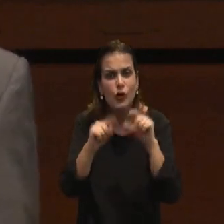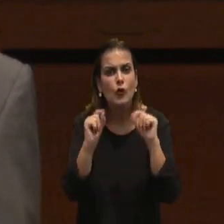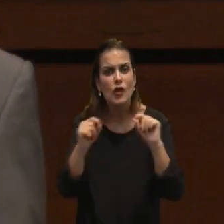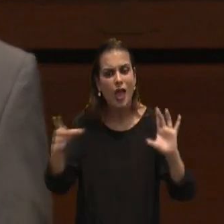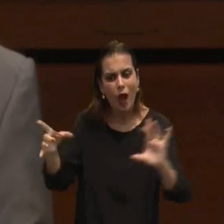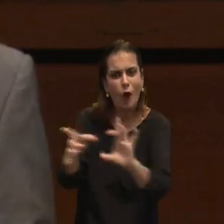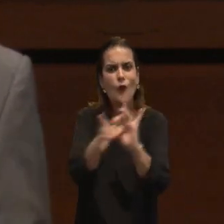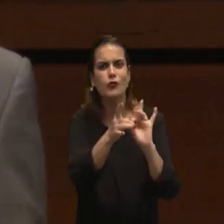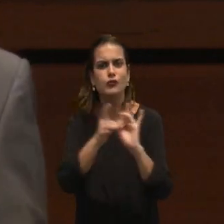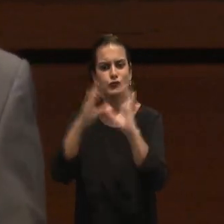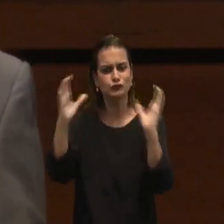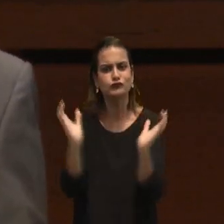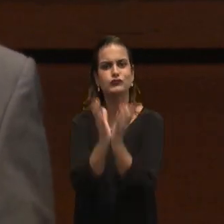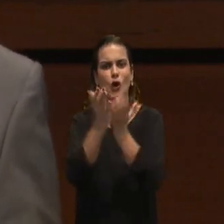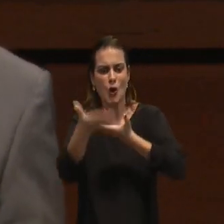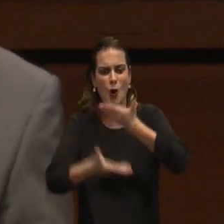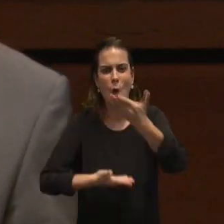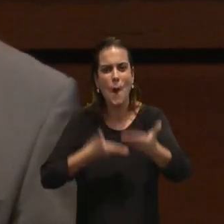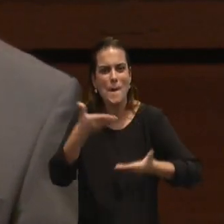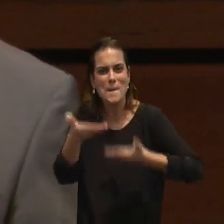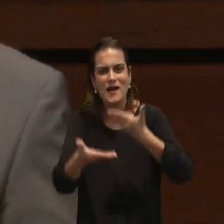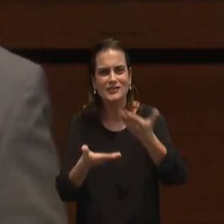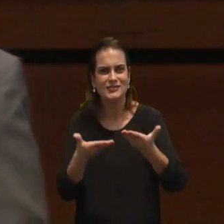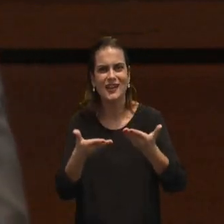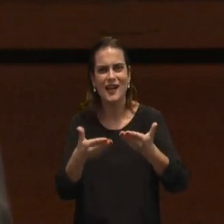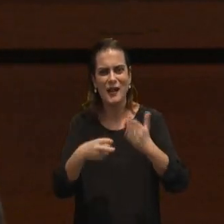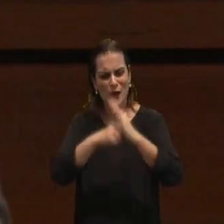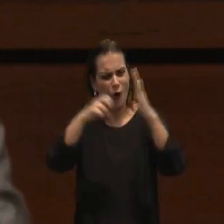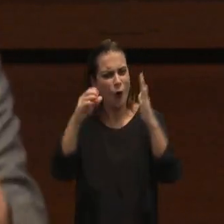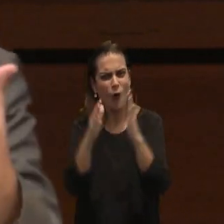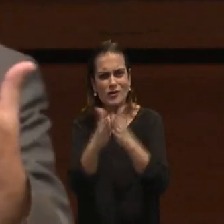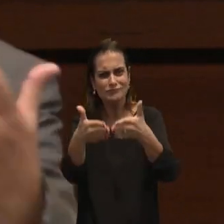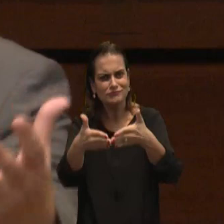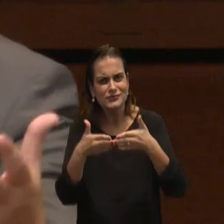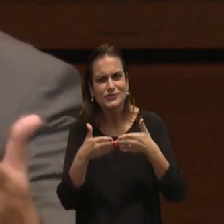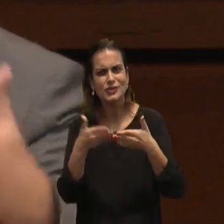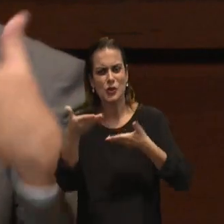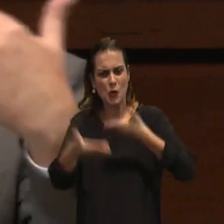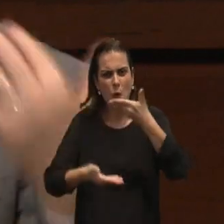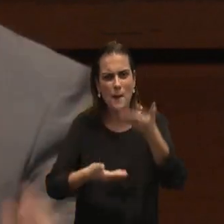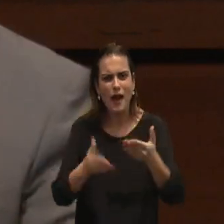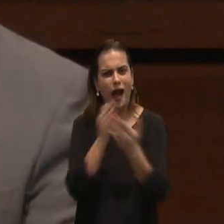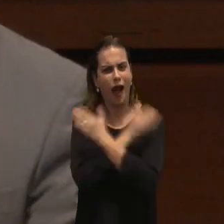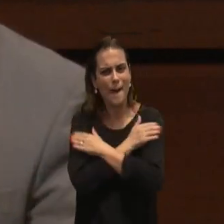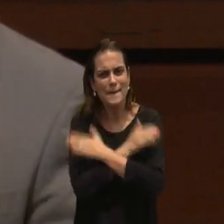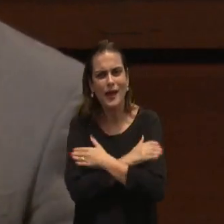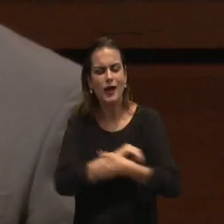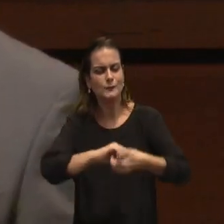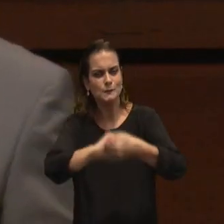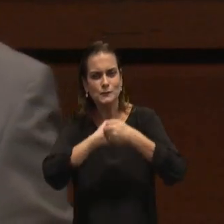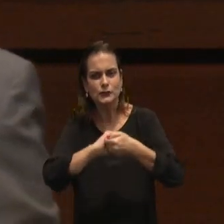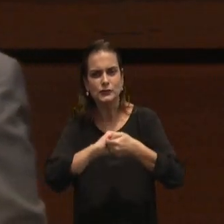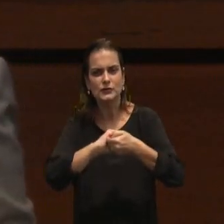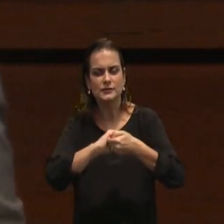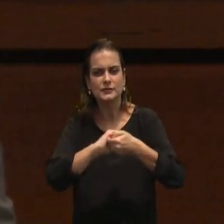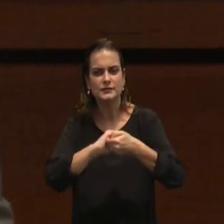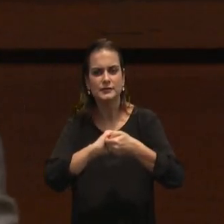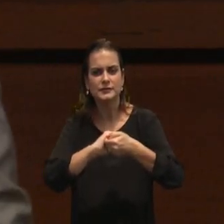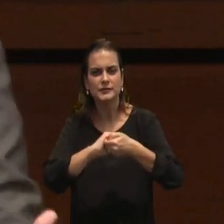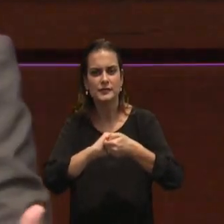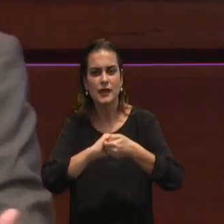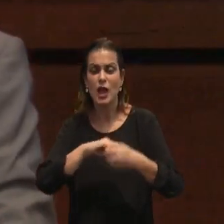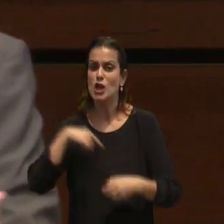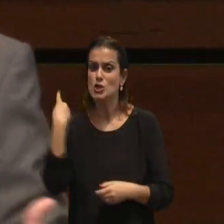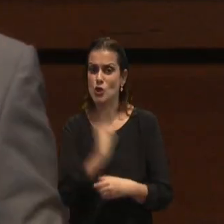coletividade presente, de compartilhar. Compartilhamos pedidos de oração, compartilhamos abraços, apertos de mão.